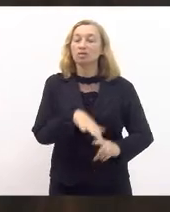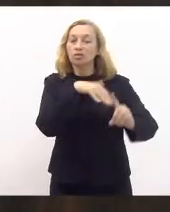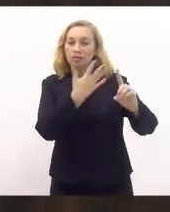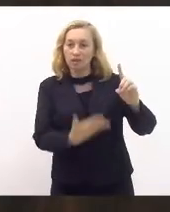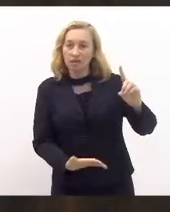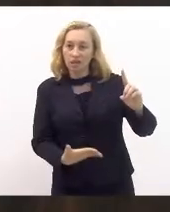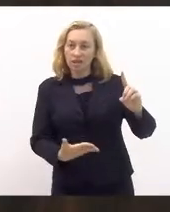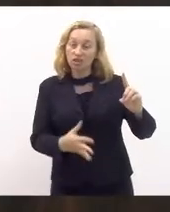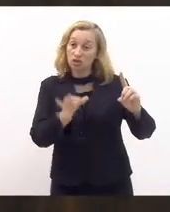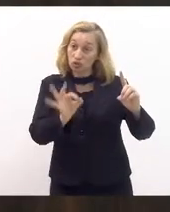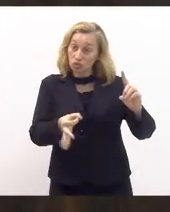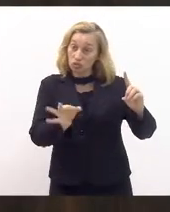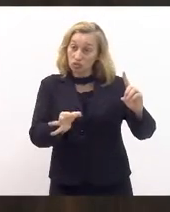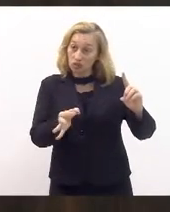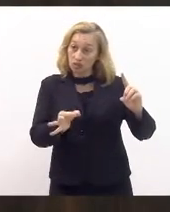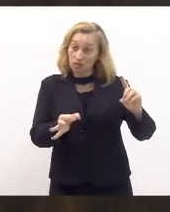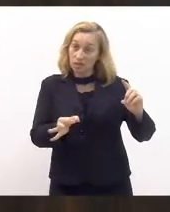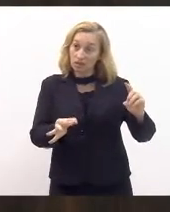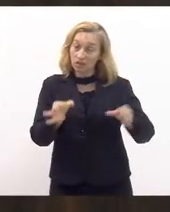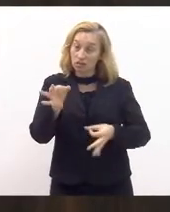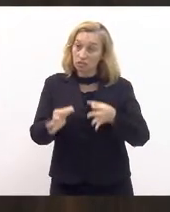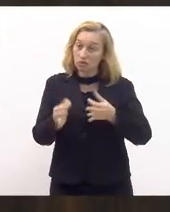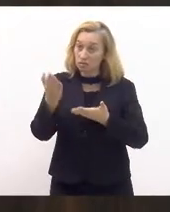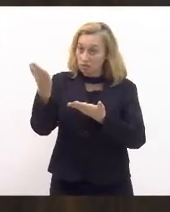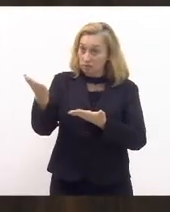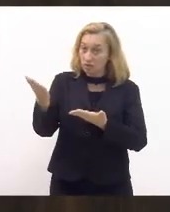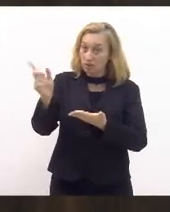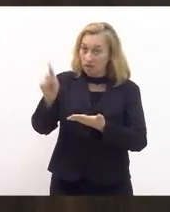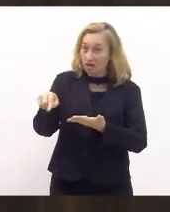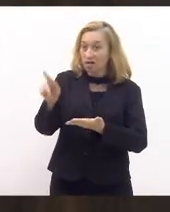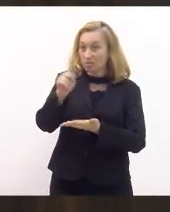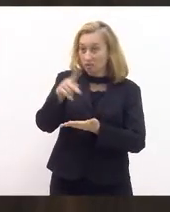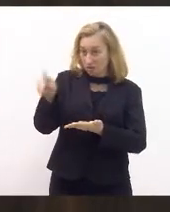homenagem tão justa ao senhor, que também é professor, né?